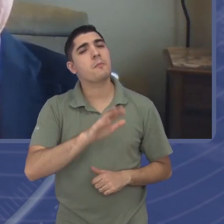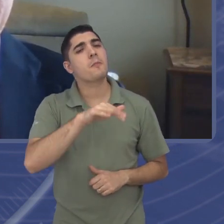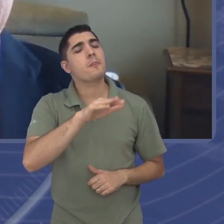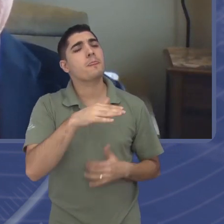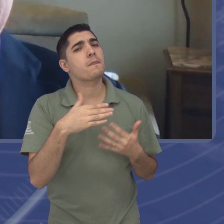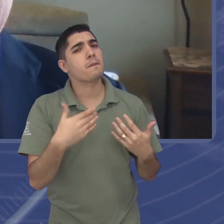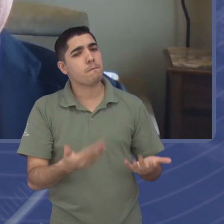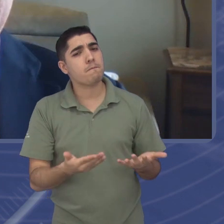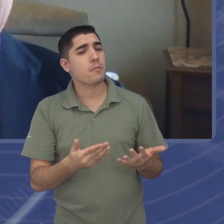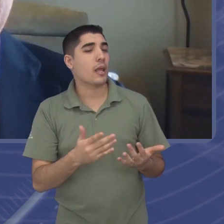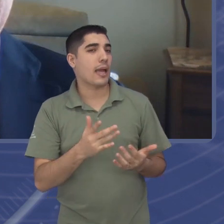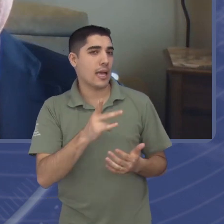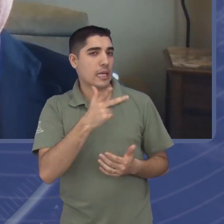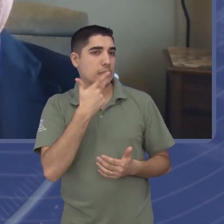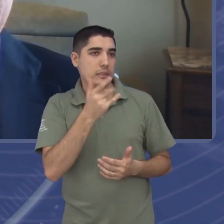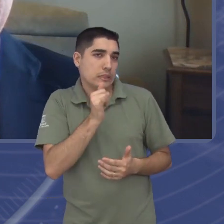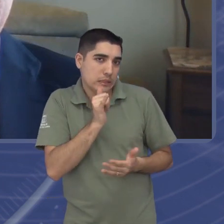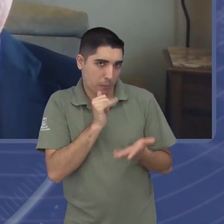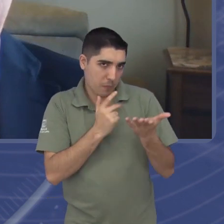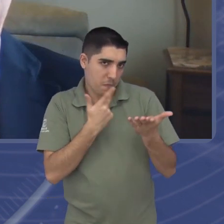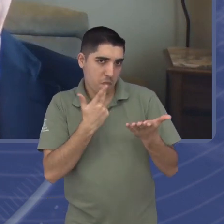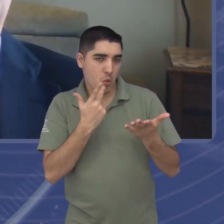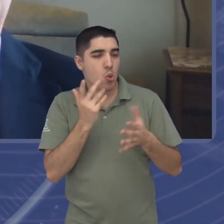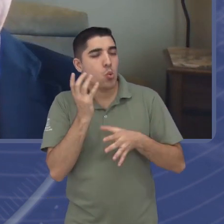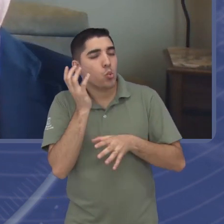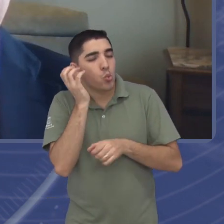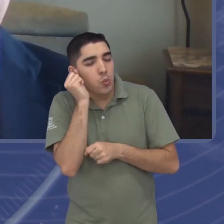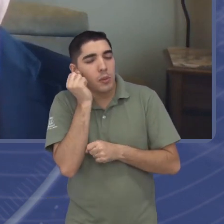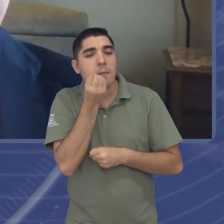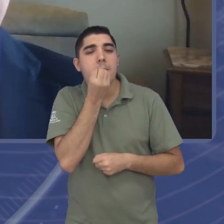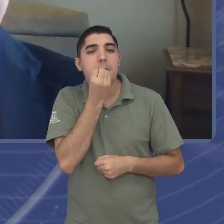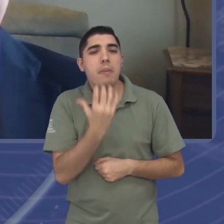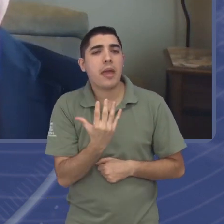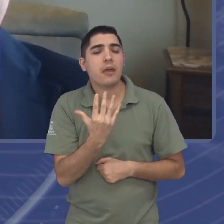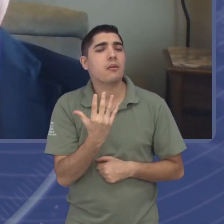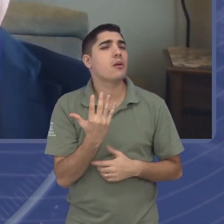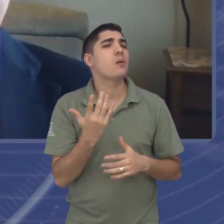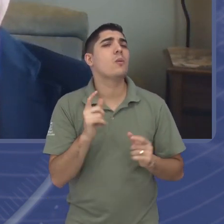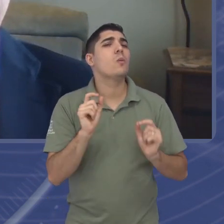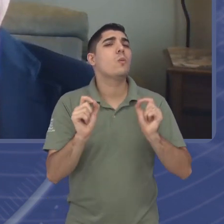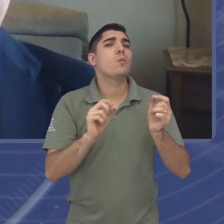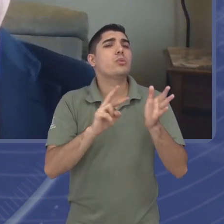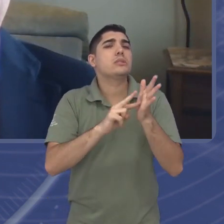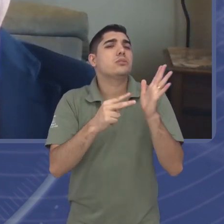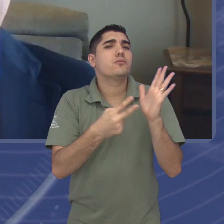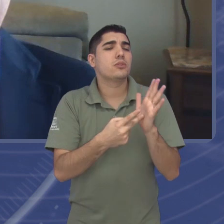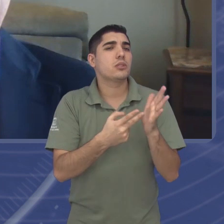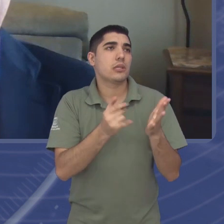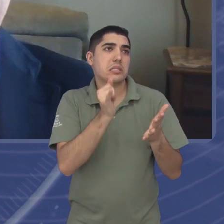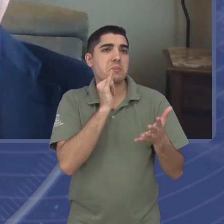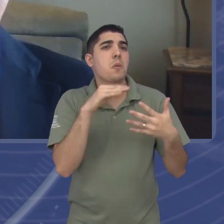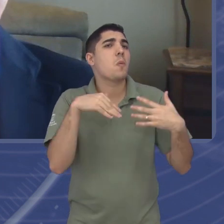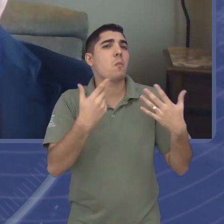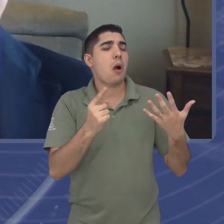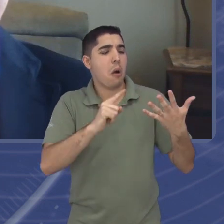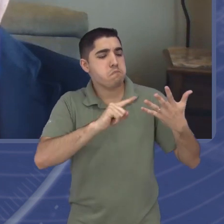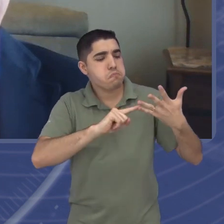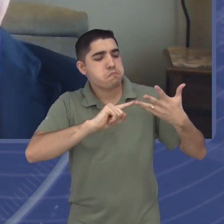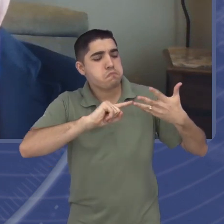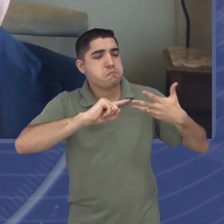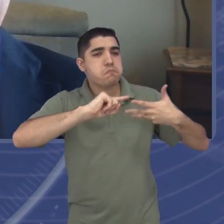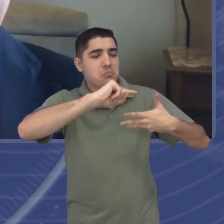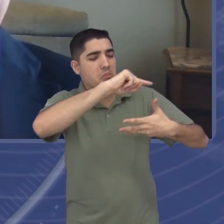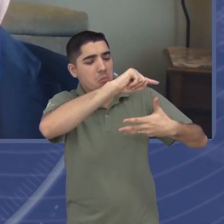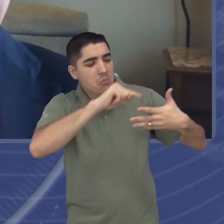Doutor, quando a gente fala em dormir bem, quais seriam os requisitos básicos? É deixar o que a gente estava falando